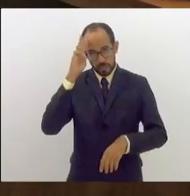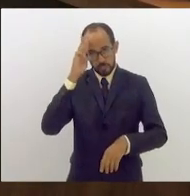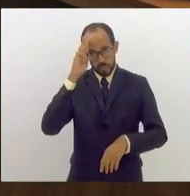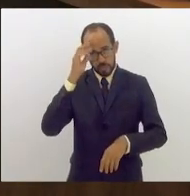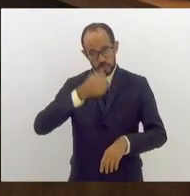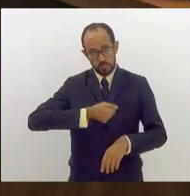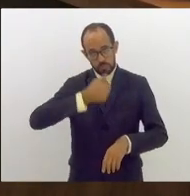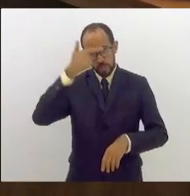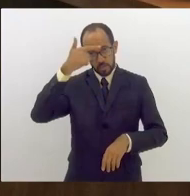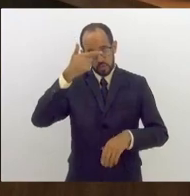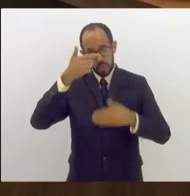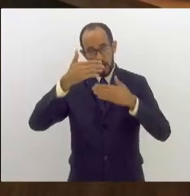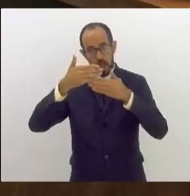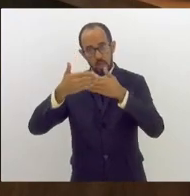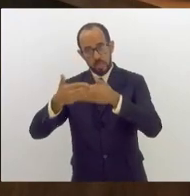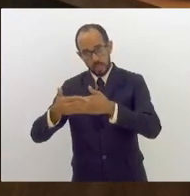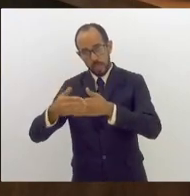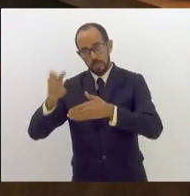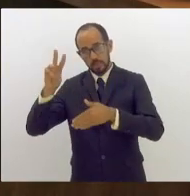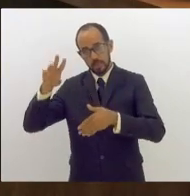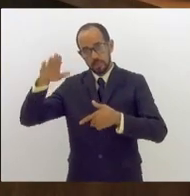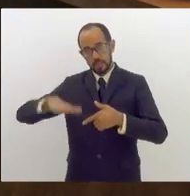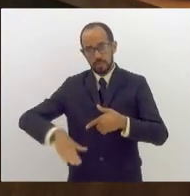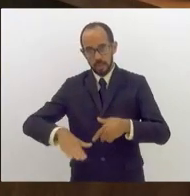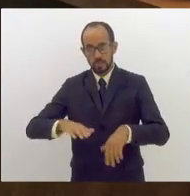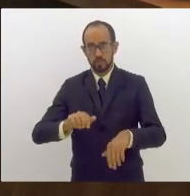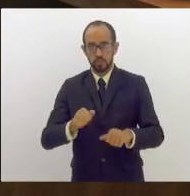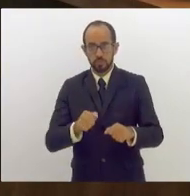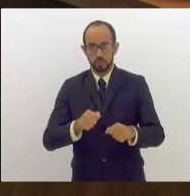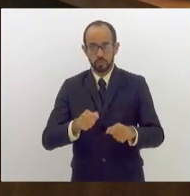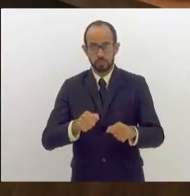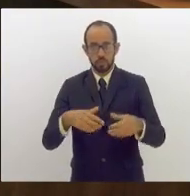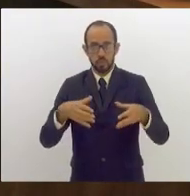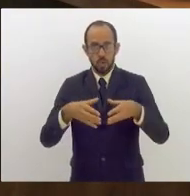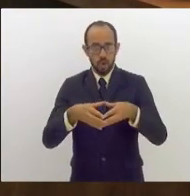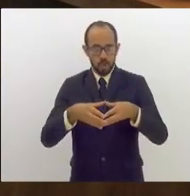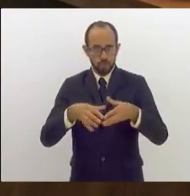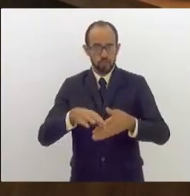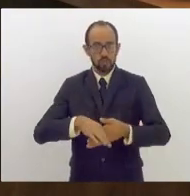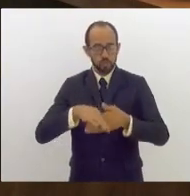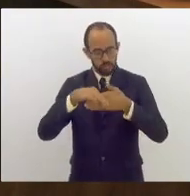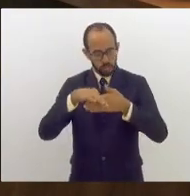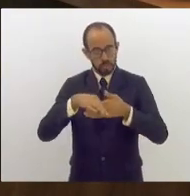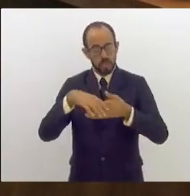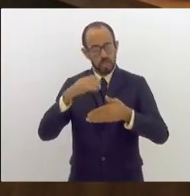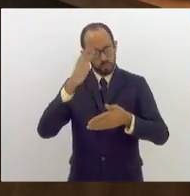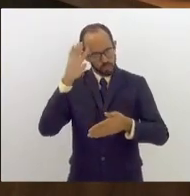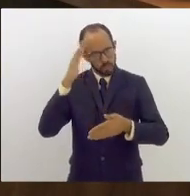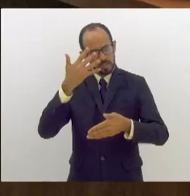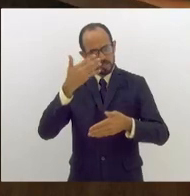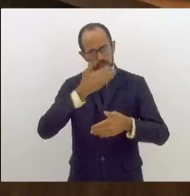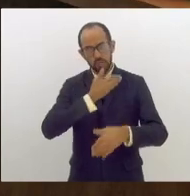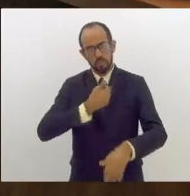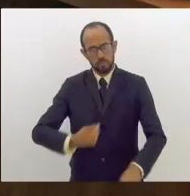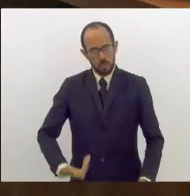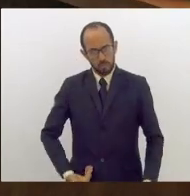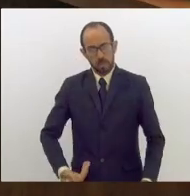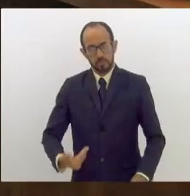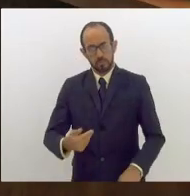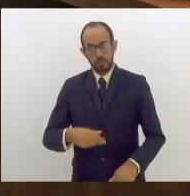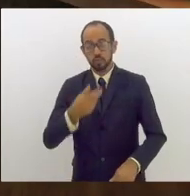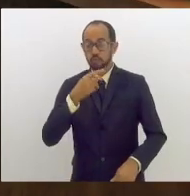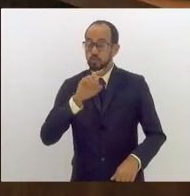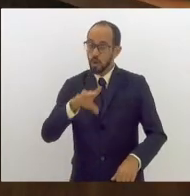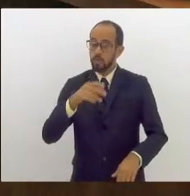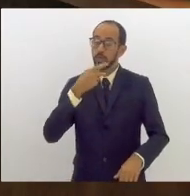meio-dia e 15 horas colher de líderes acabou isso foi decidido publicamente só tá dizendo o que foi